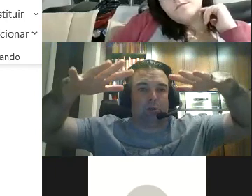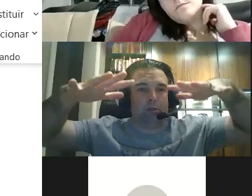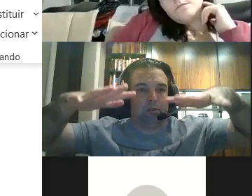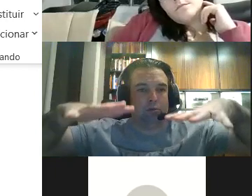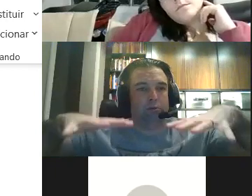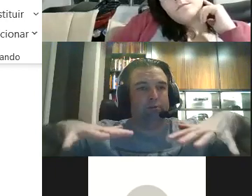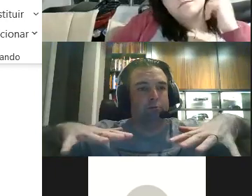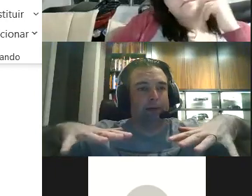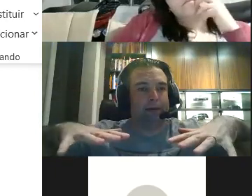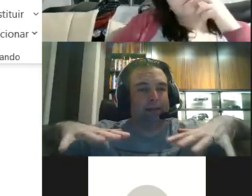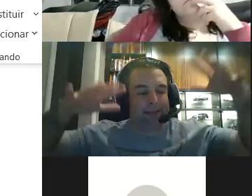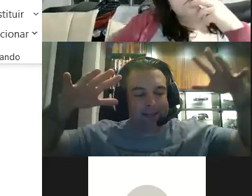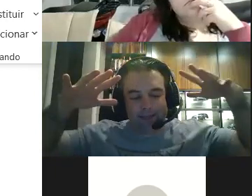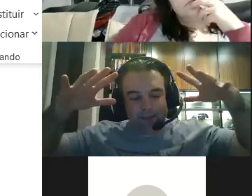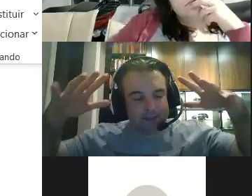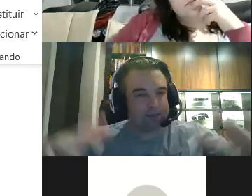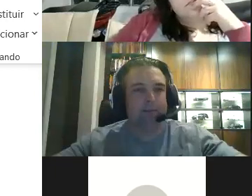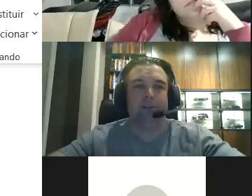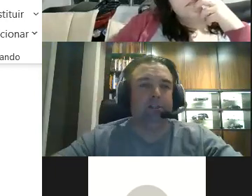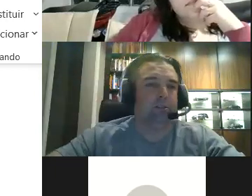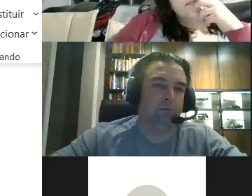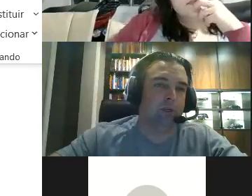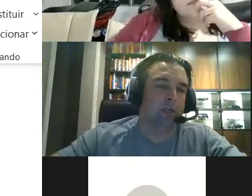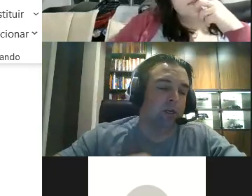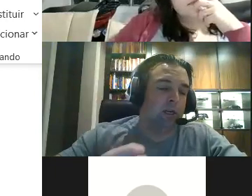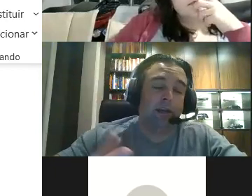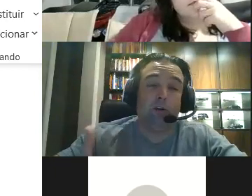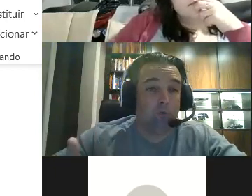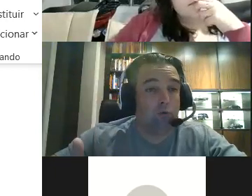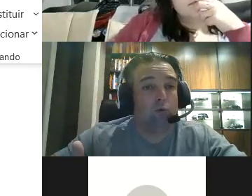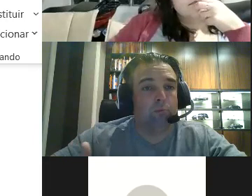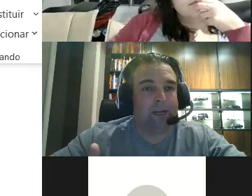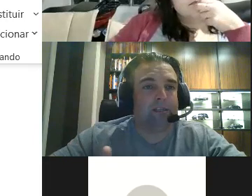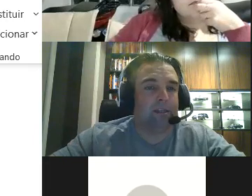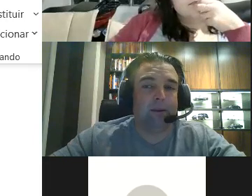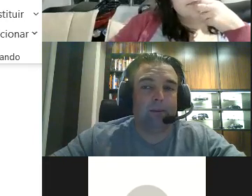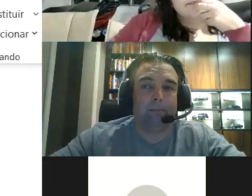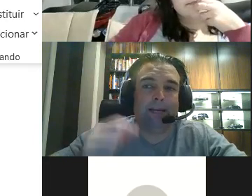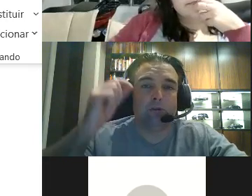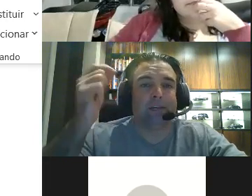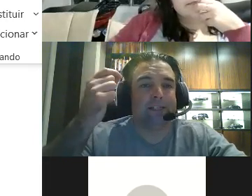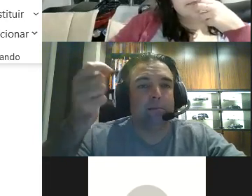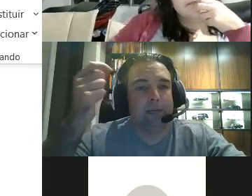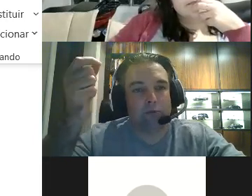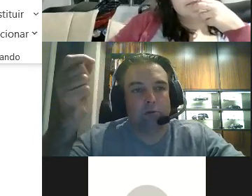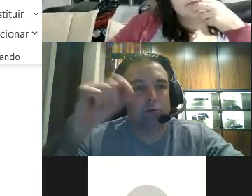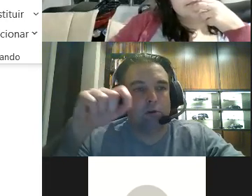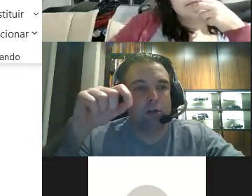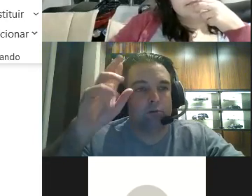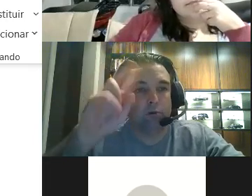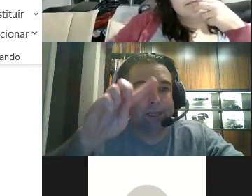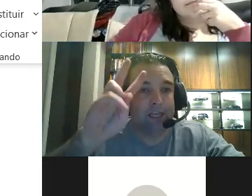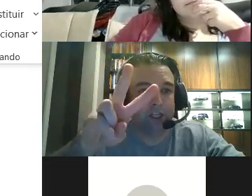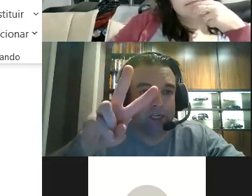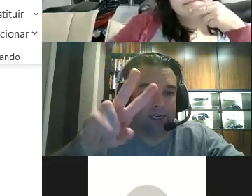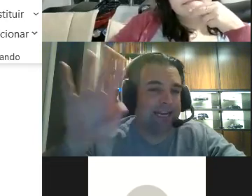abaixo do nível do mar. É interessantíssimo. É o país que tem mais conhecimento